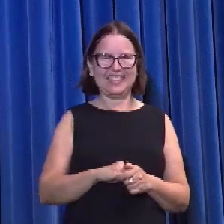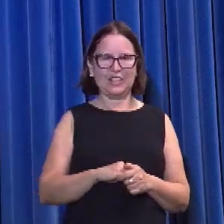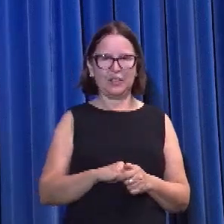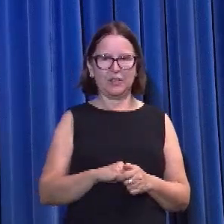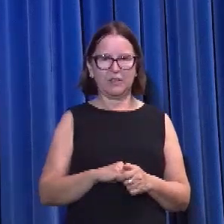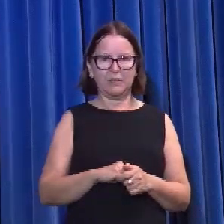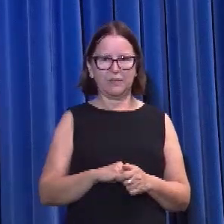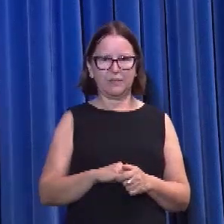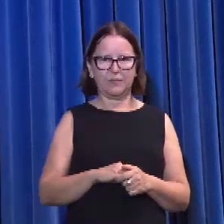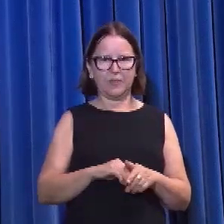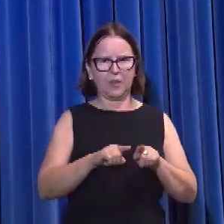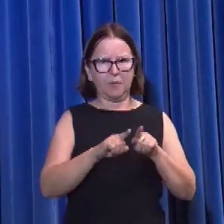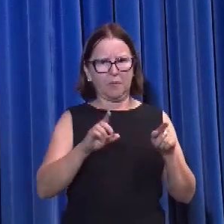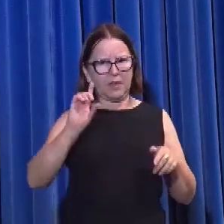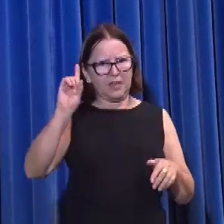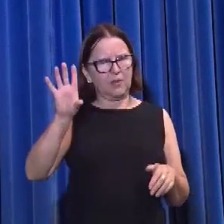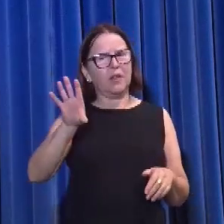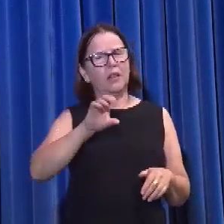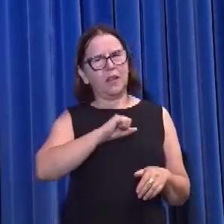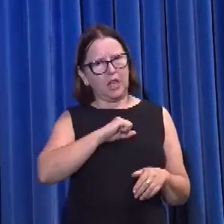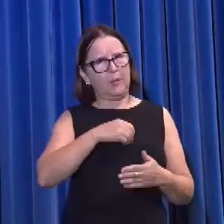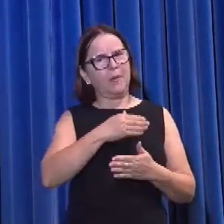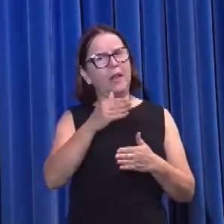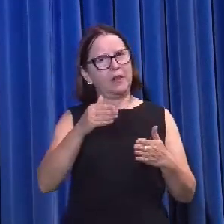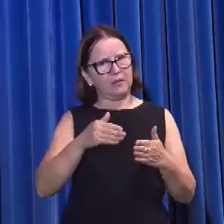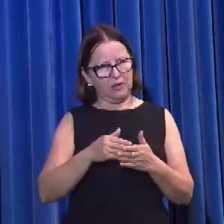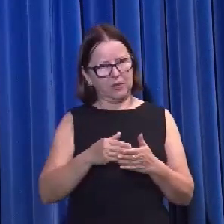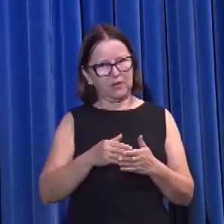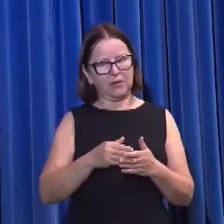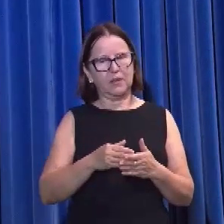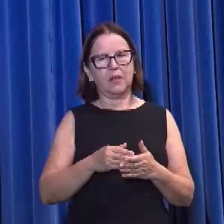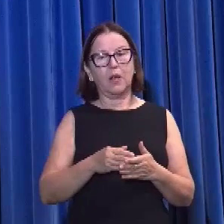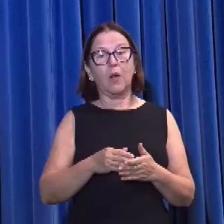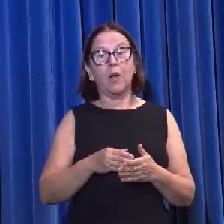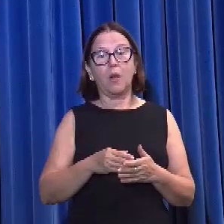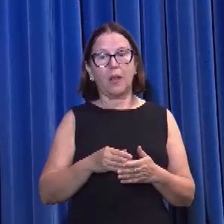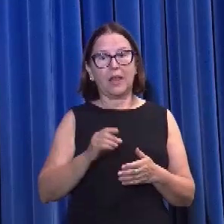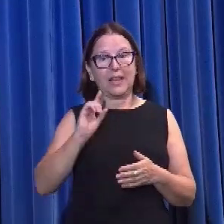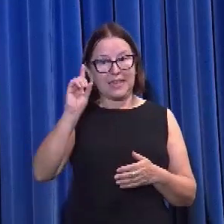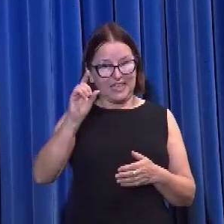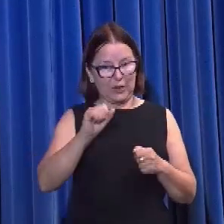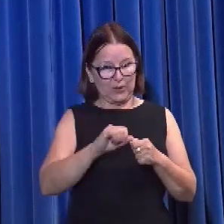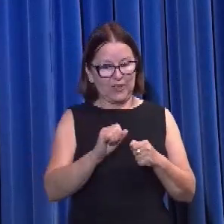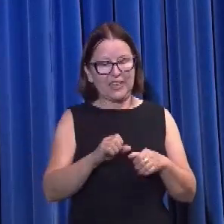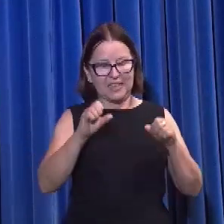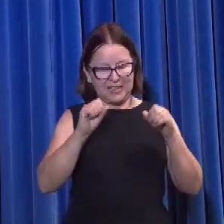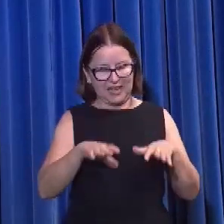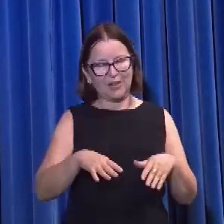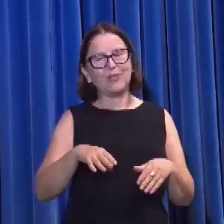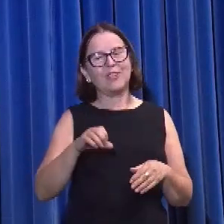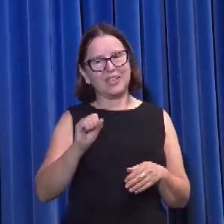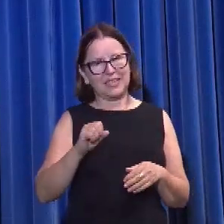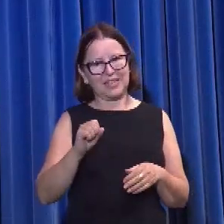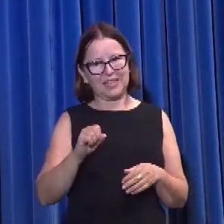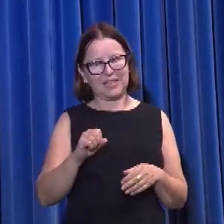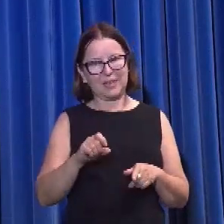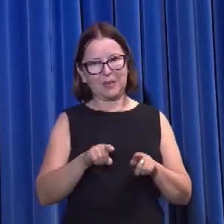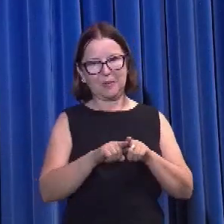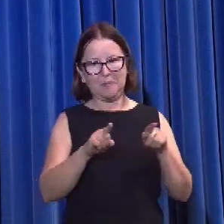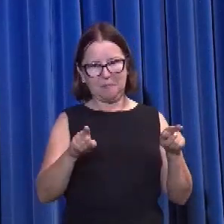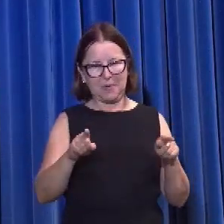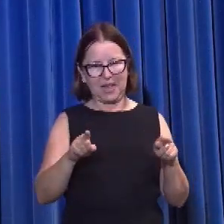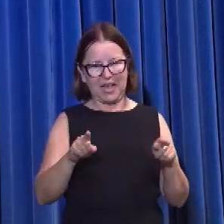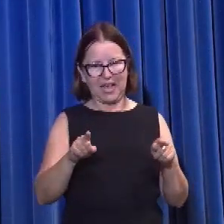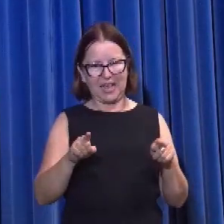Mas Deus não ama todos. Como Criador, sim, mas como Redentor, Ele